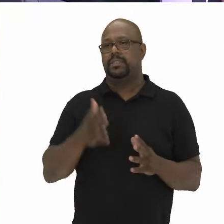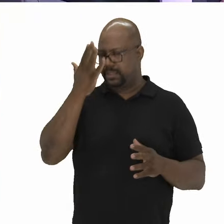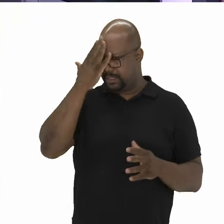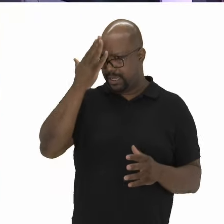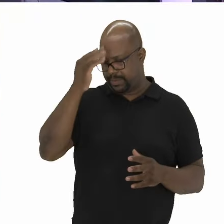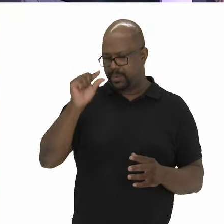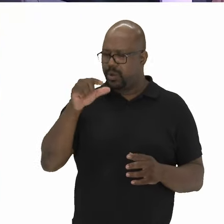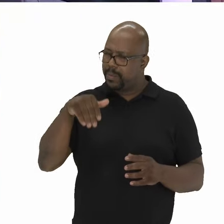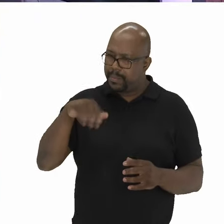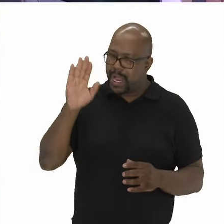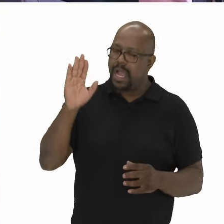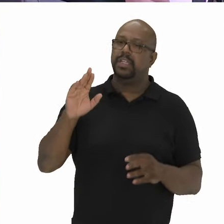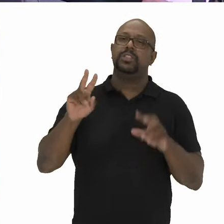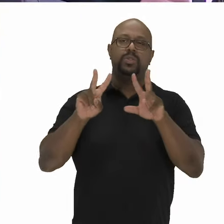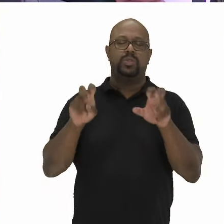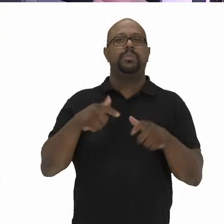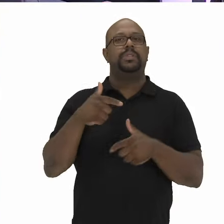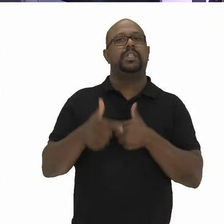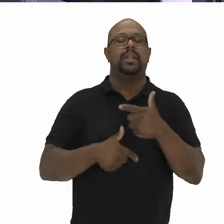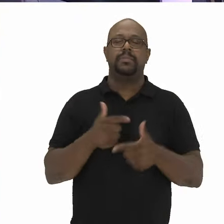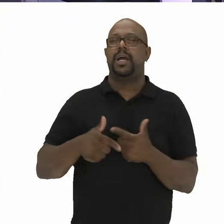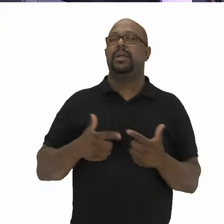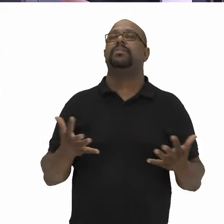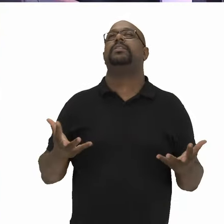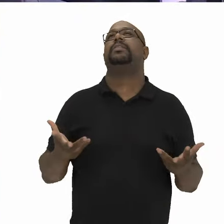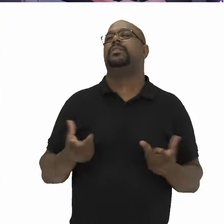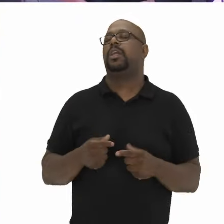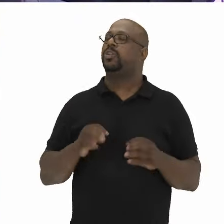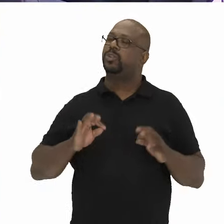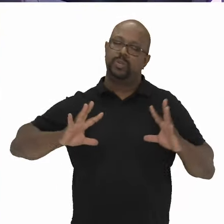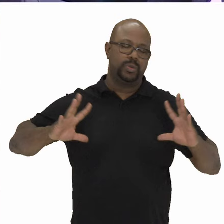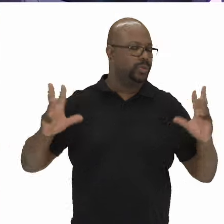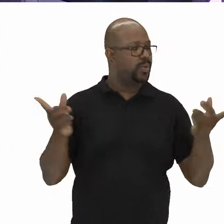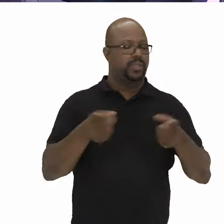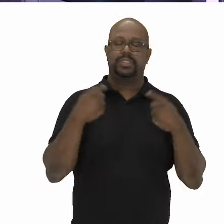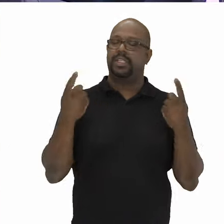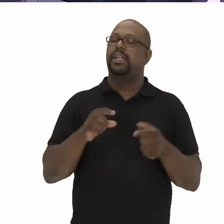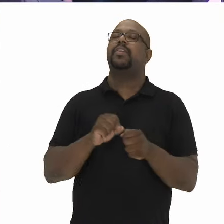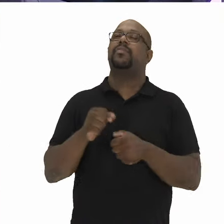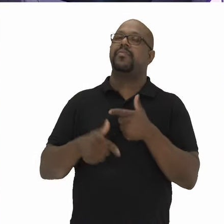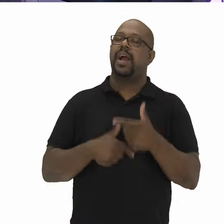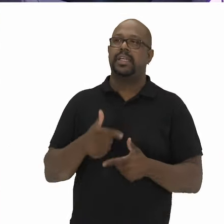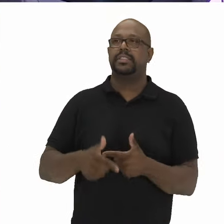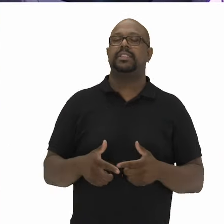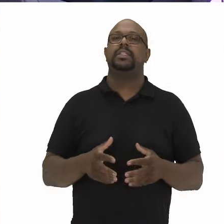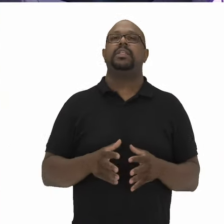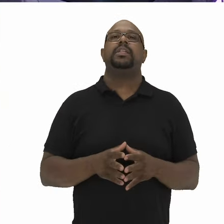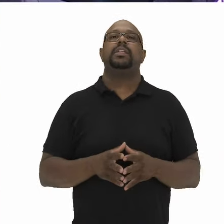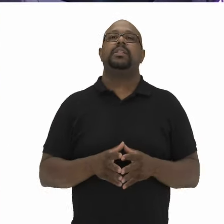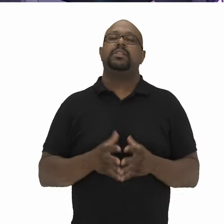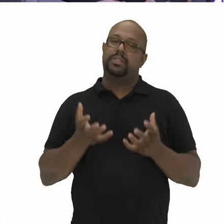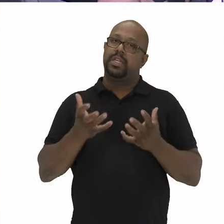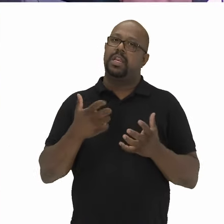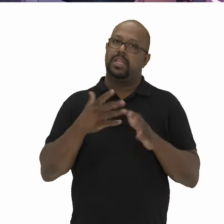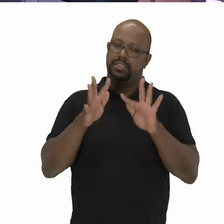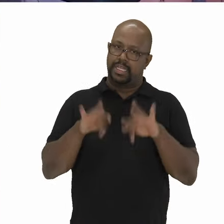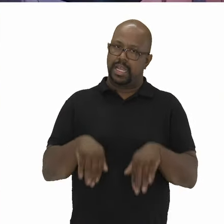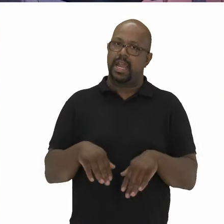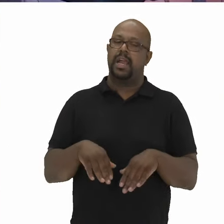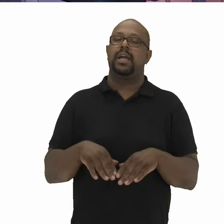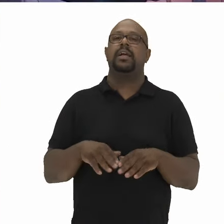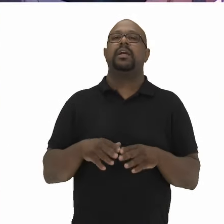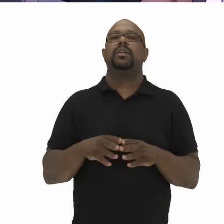de saber um pouquinho mais sobre esse trabalho sensacional que todas aqui fazem eh eu